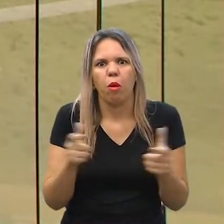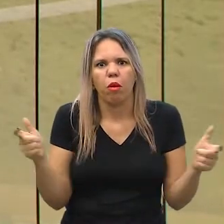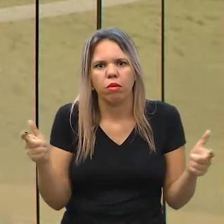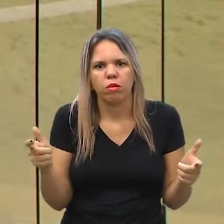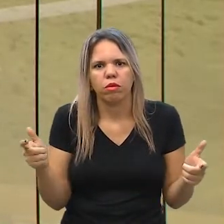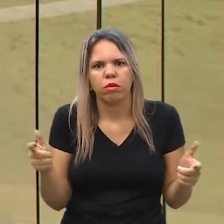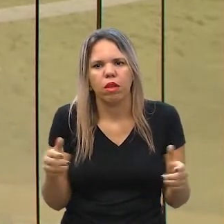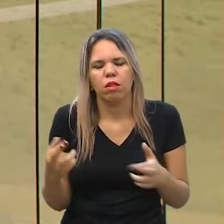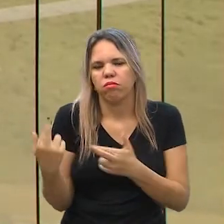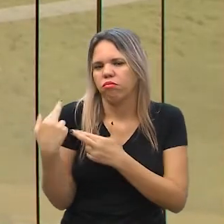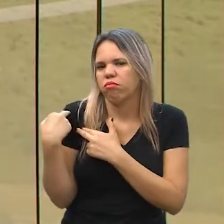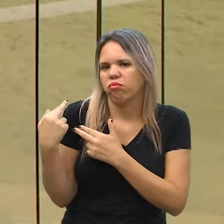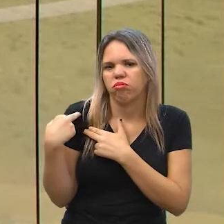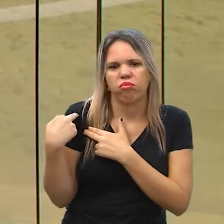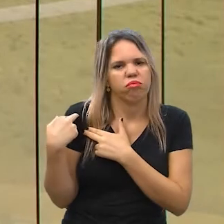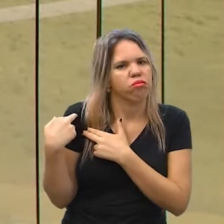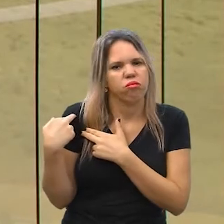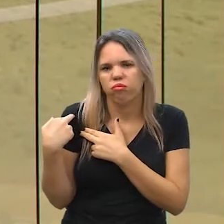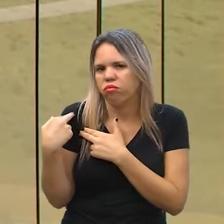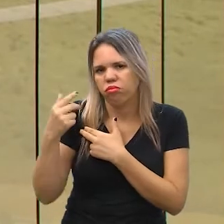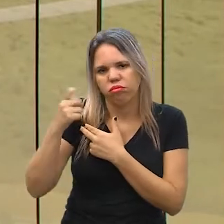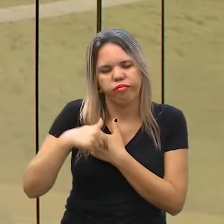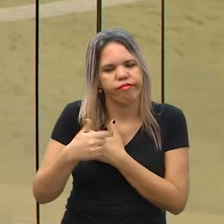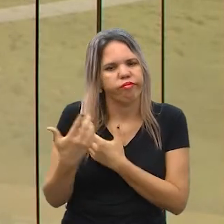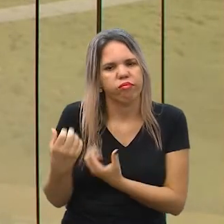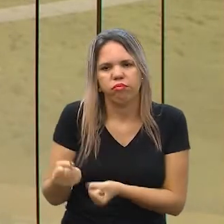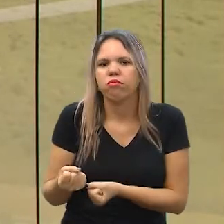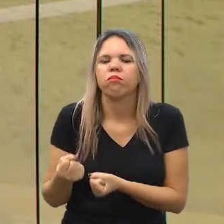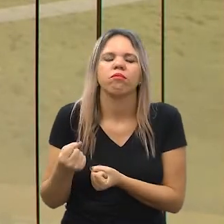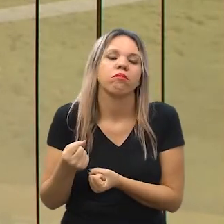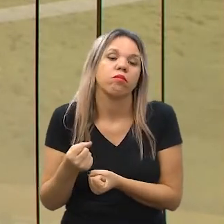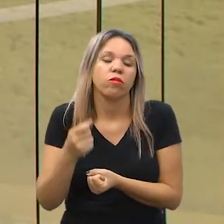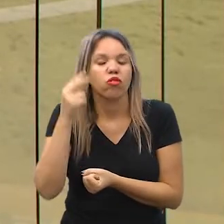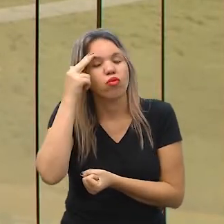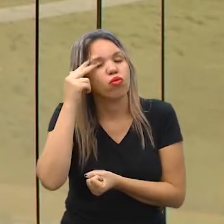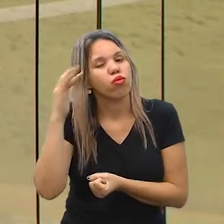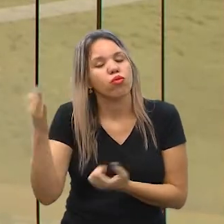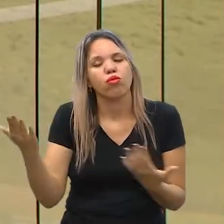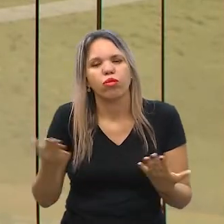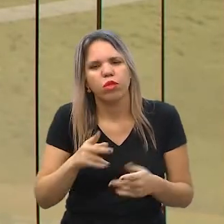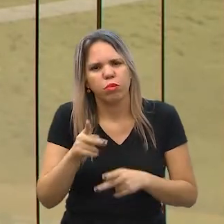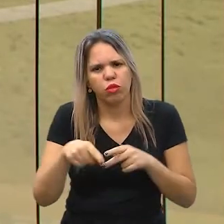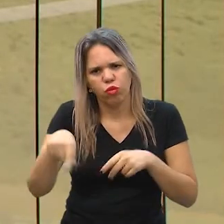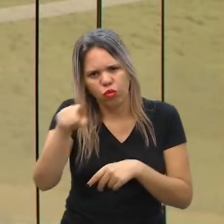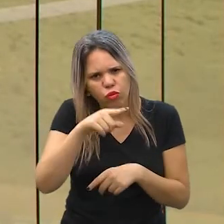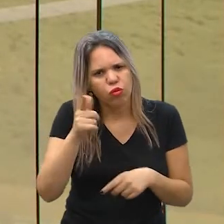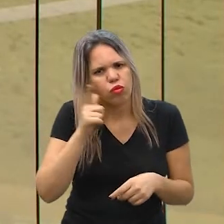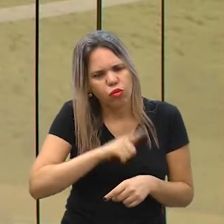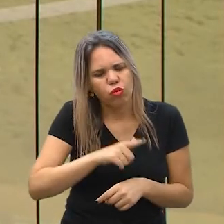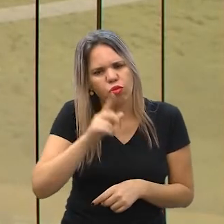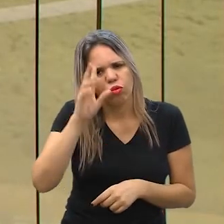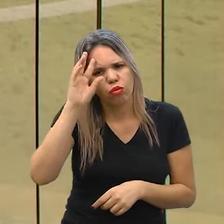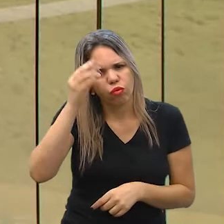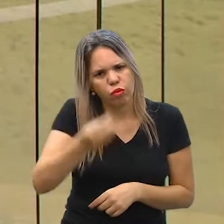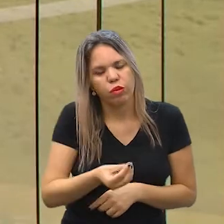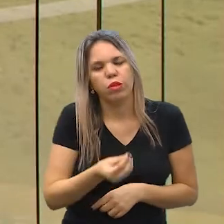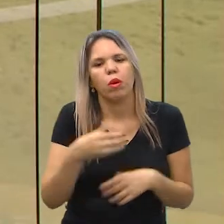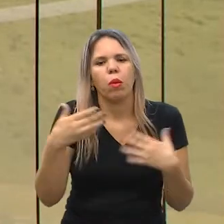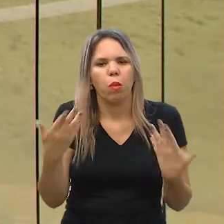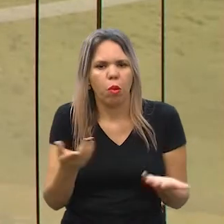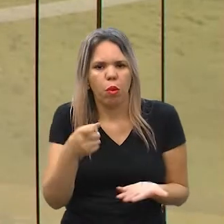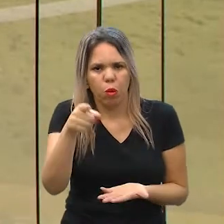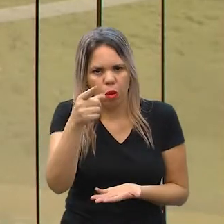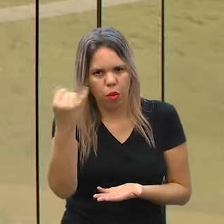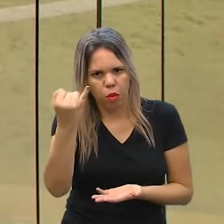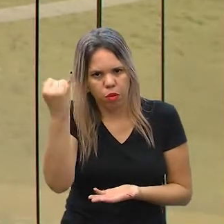demais, mas as responsabilidades para si mesmos são muito poucas. Então o sonho hoje é que a população conseguisse entender o